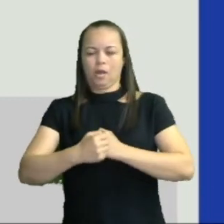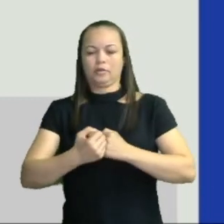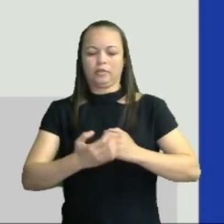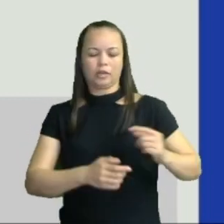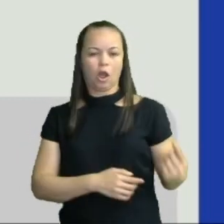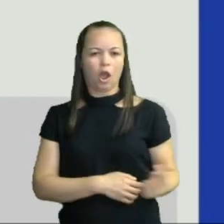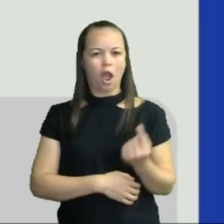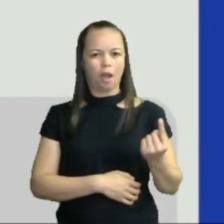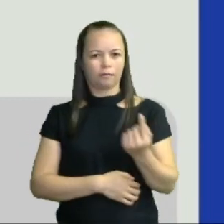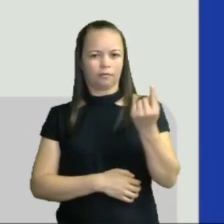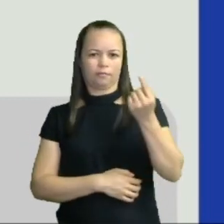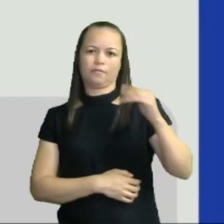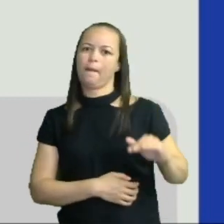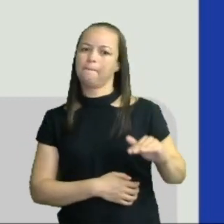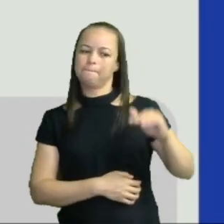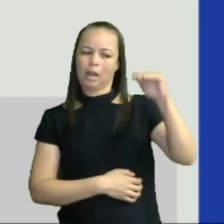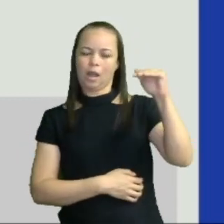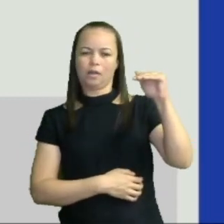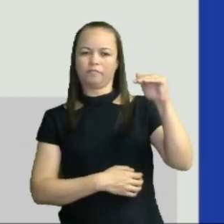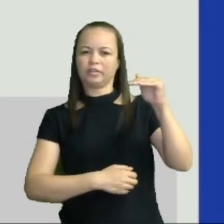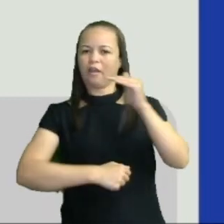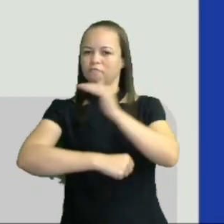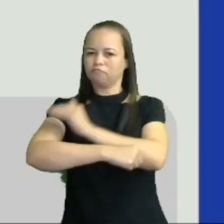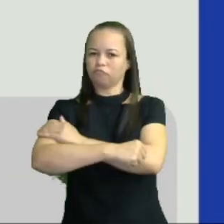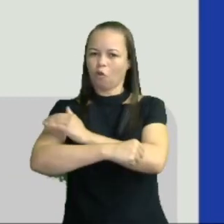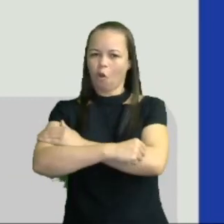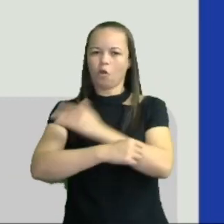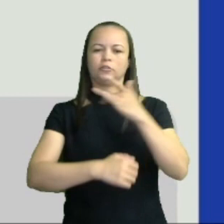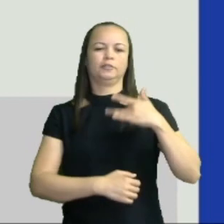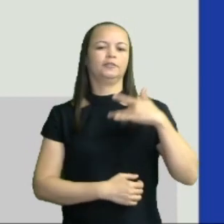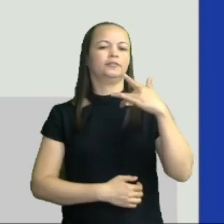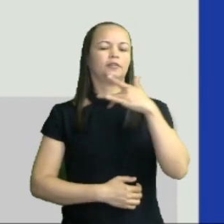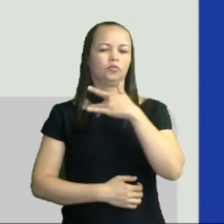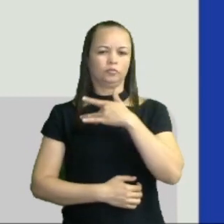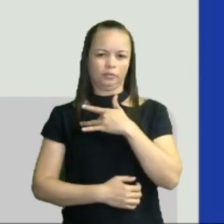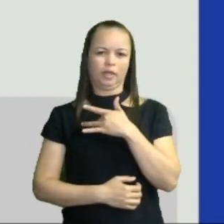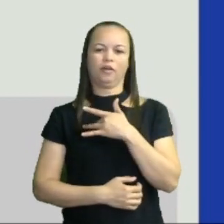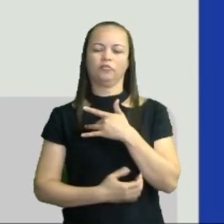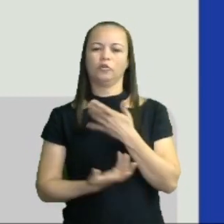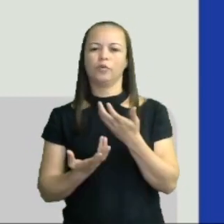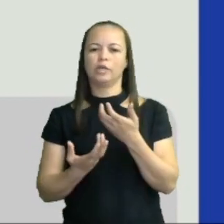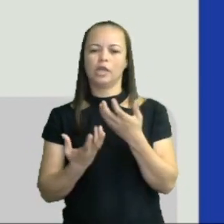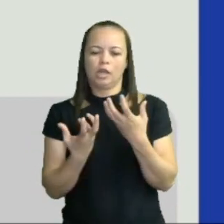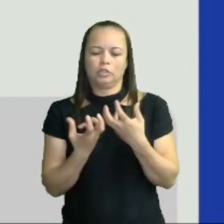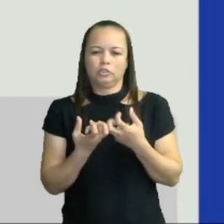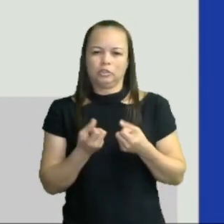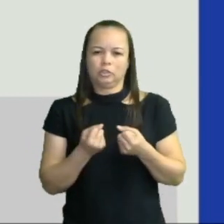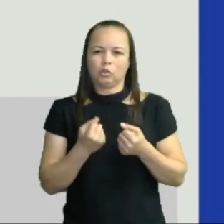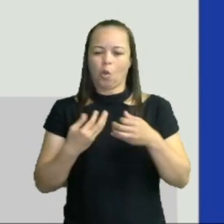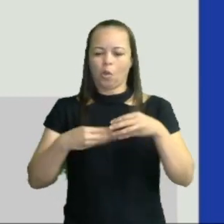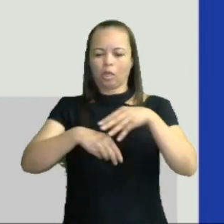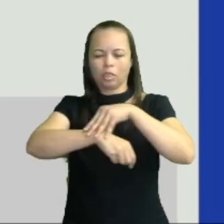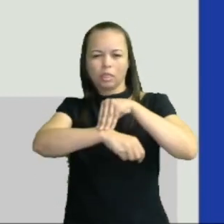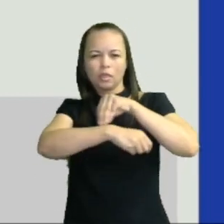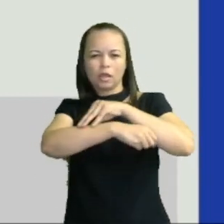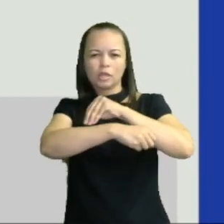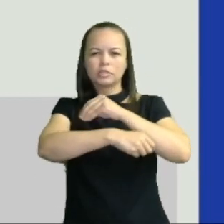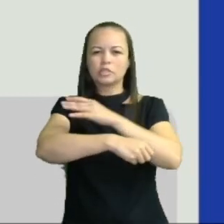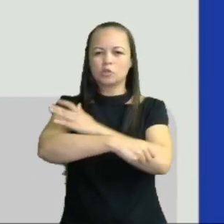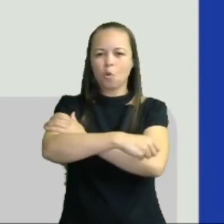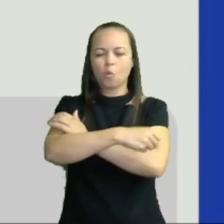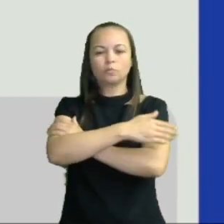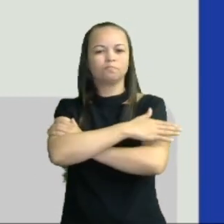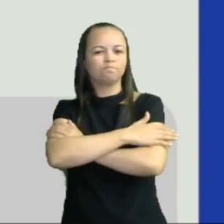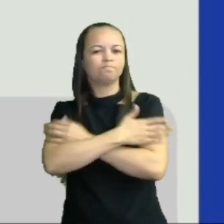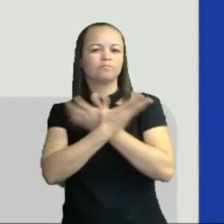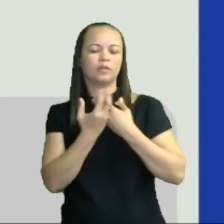a crescer, a ficar forte e saudável e a enrijecer os nossos tecidos, os nossos músculos